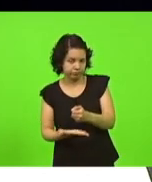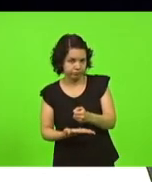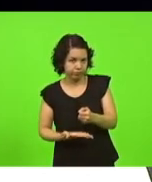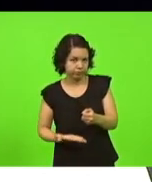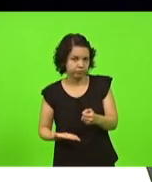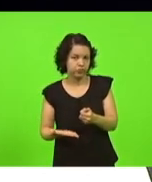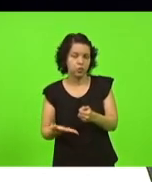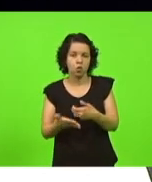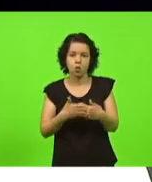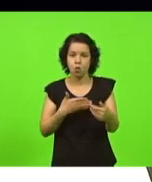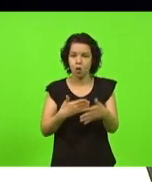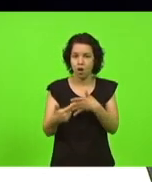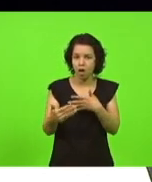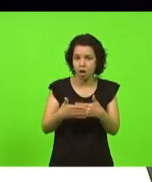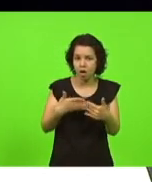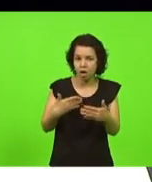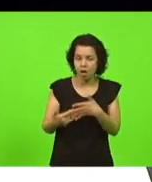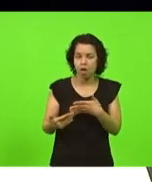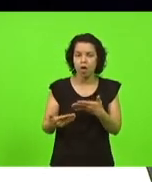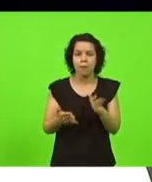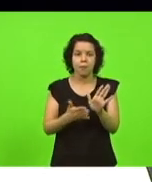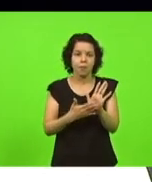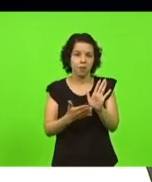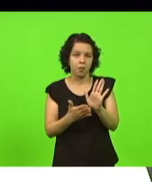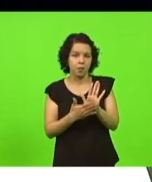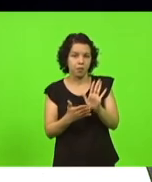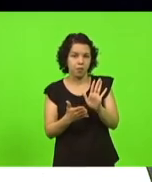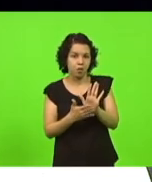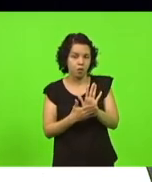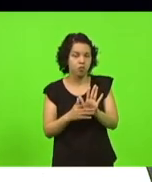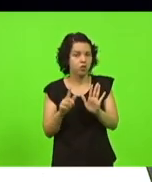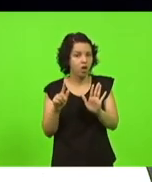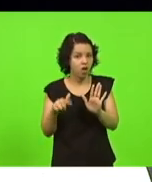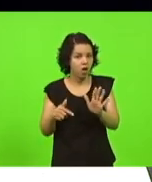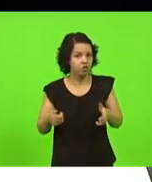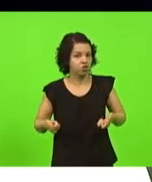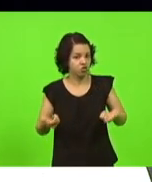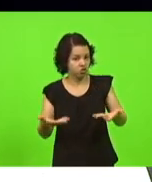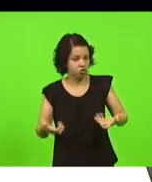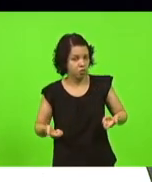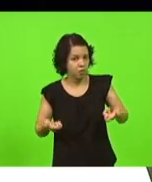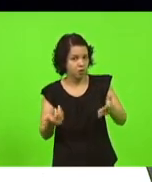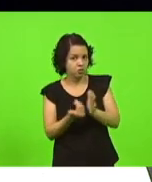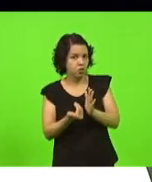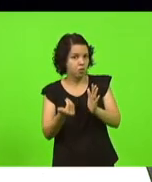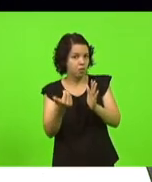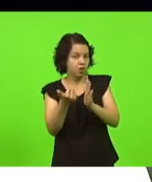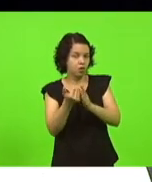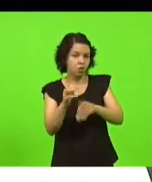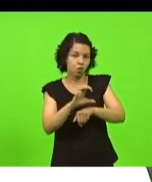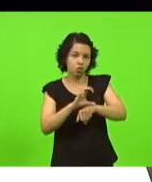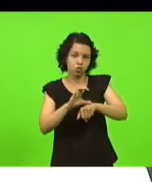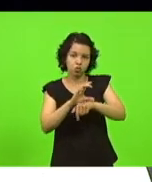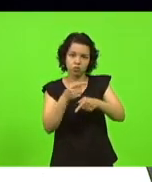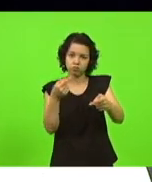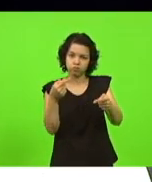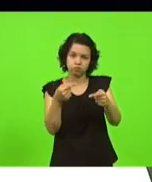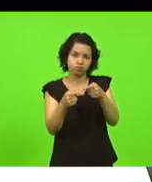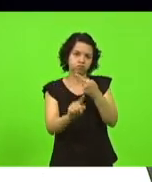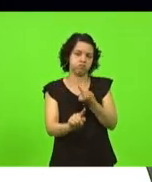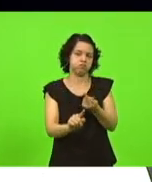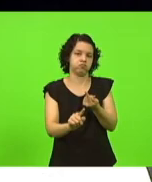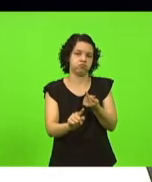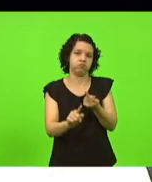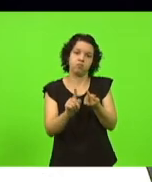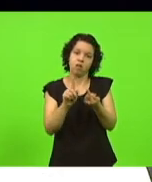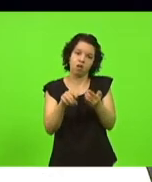Qualquer proposta que eleve despesa é inconstitucional. Ai, meu Deus do céu. É simples